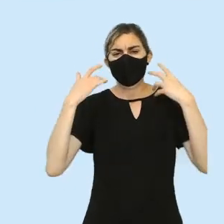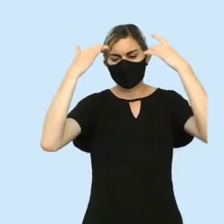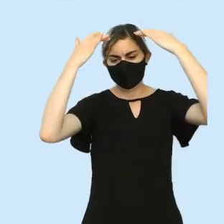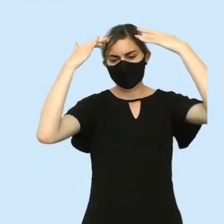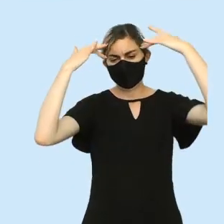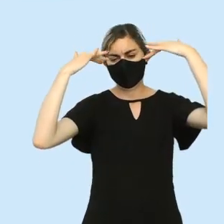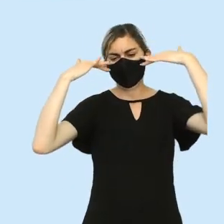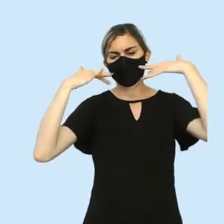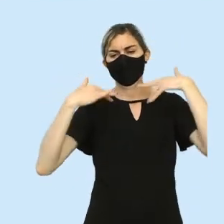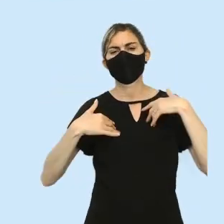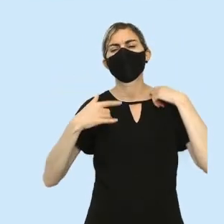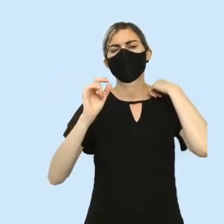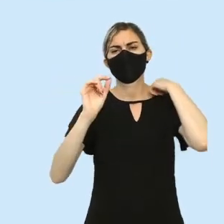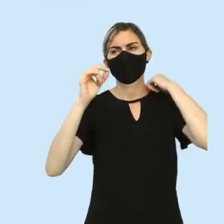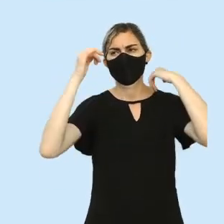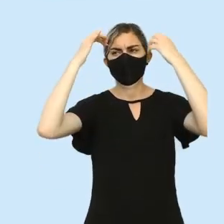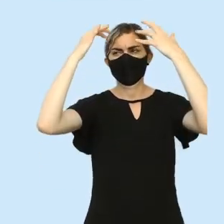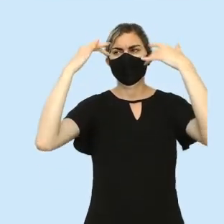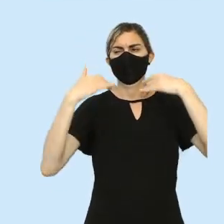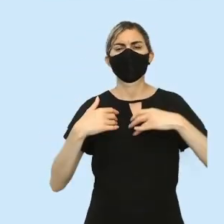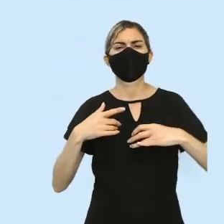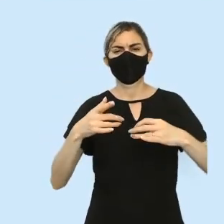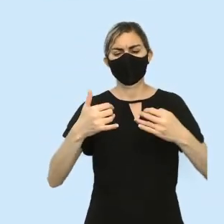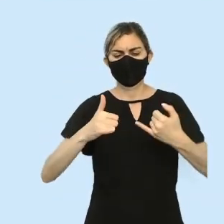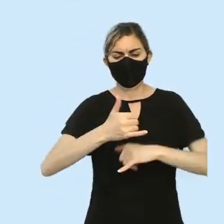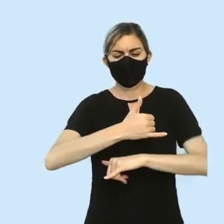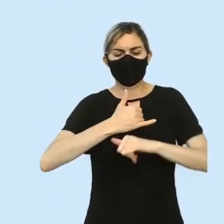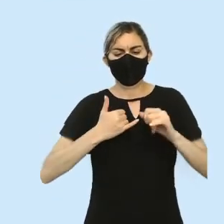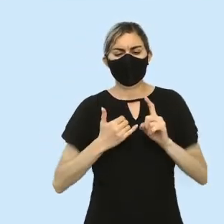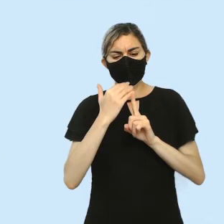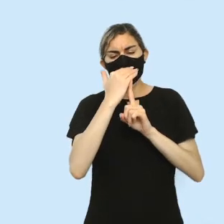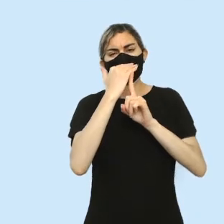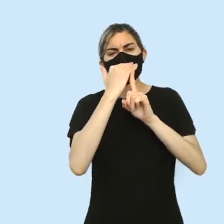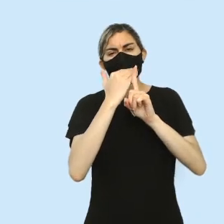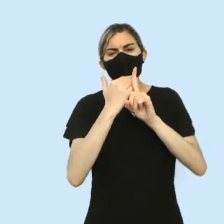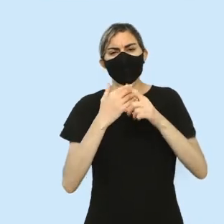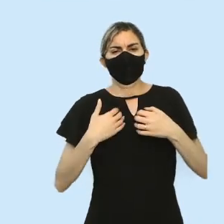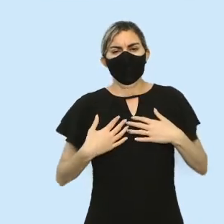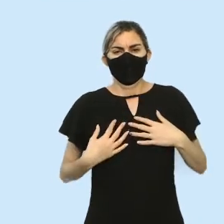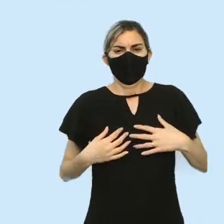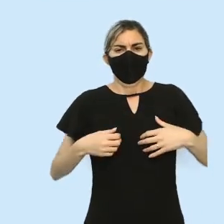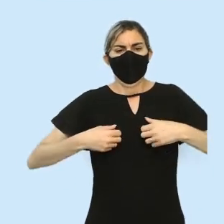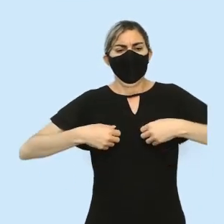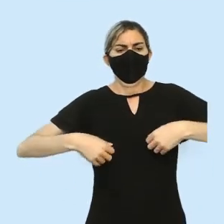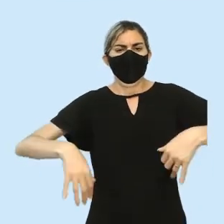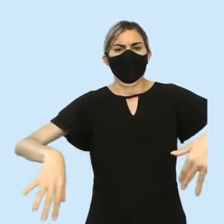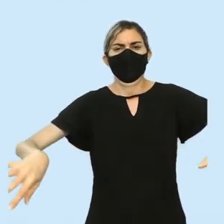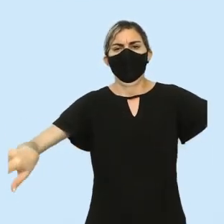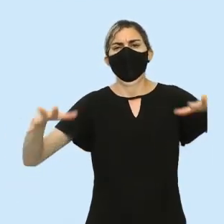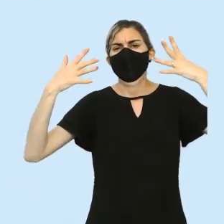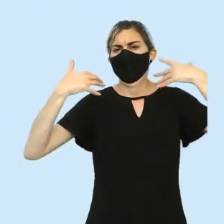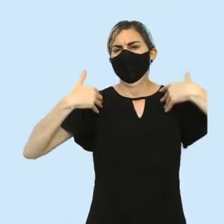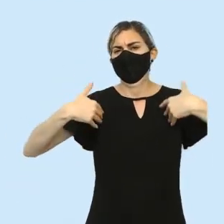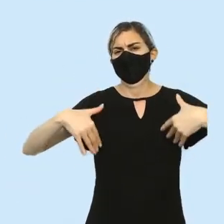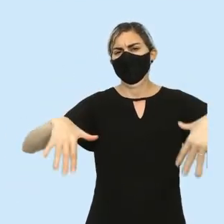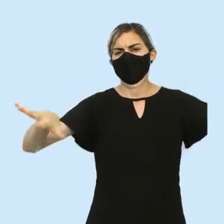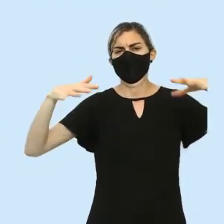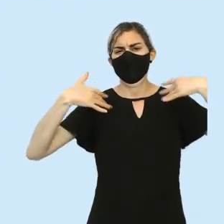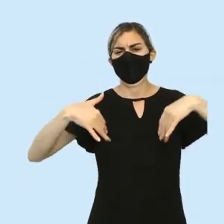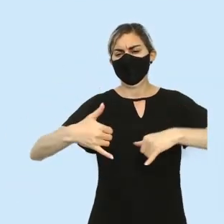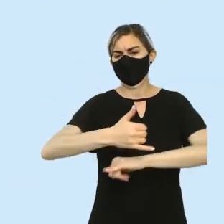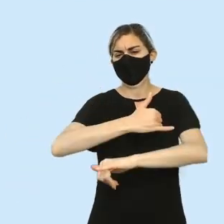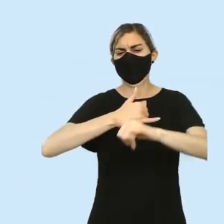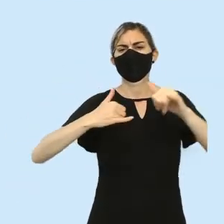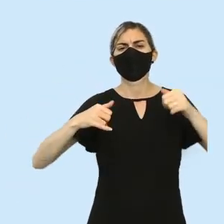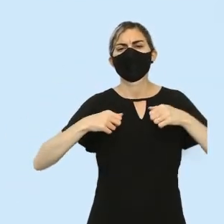transpirar. O que é transpirar? A tua energia térmica vai indo para o sistema. Você vai transformando a energia para